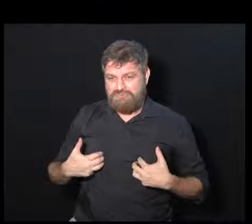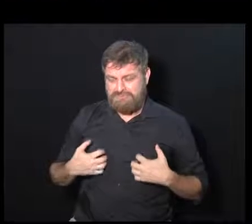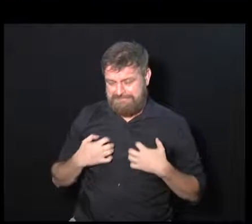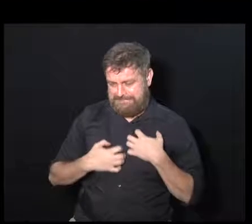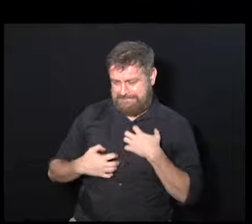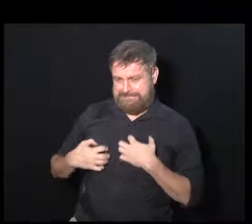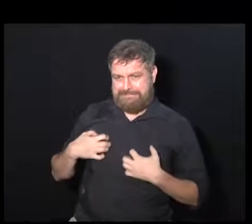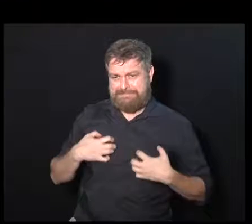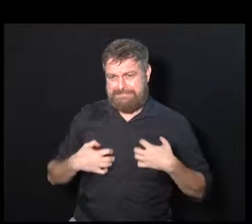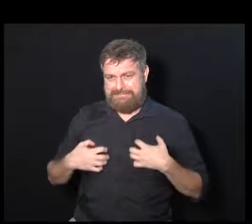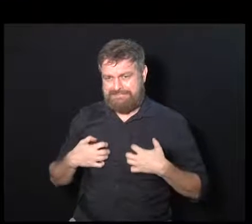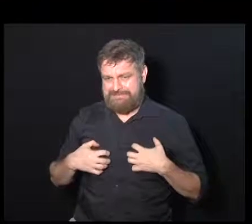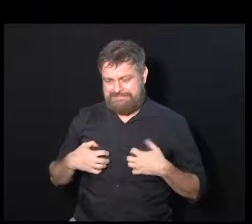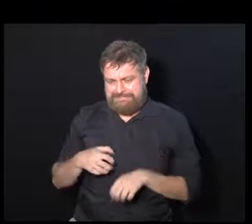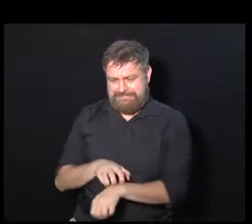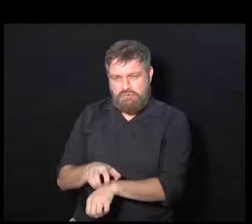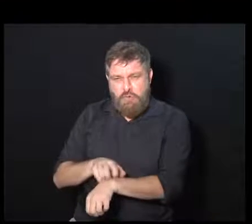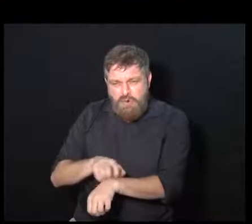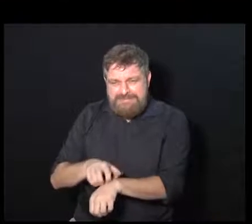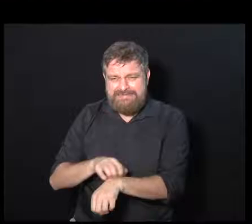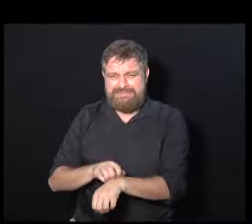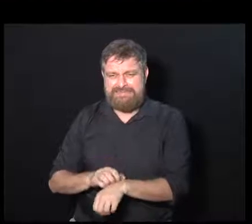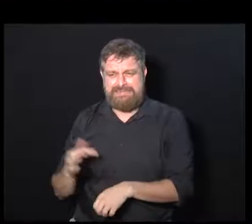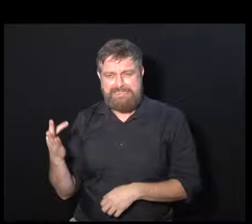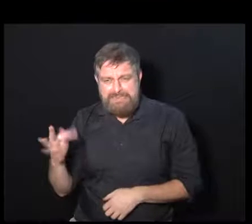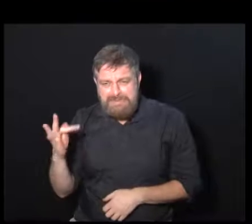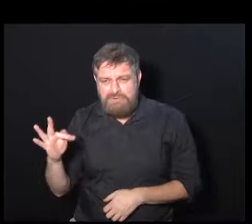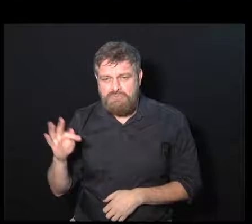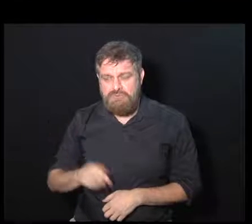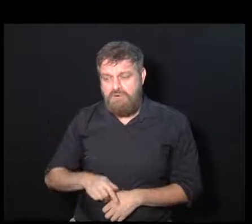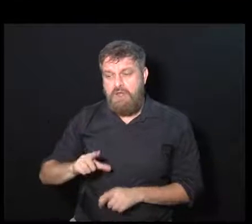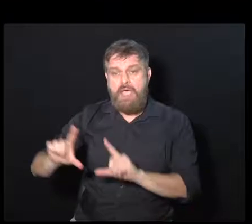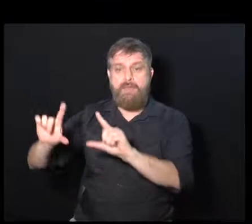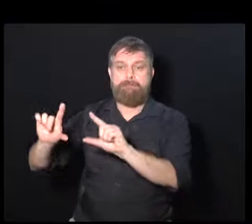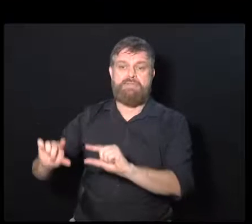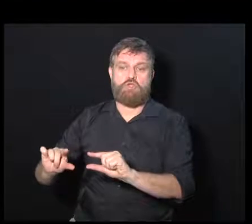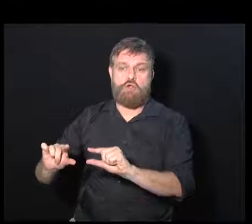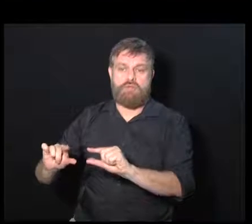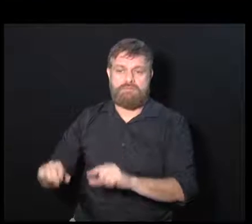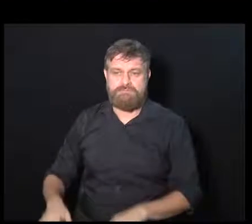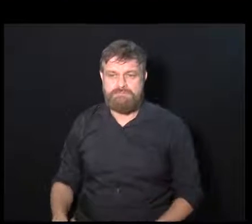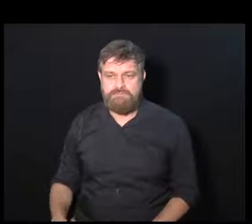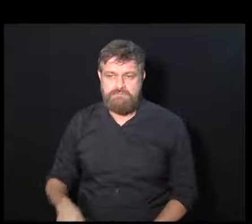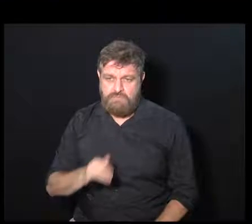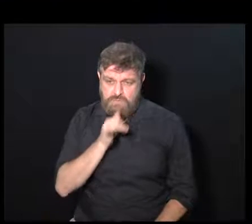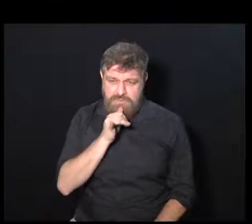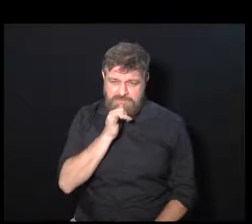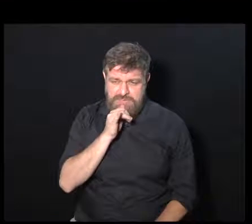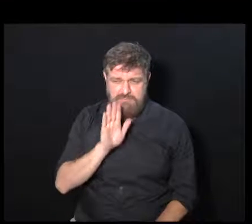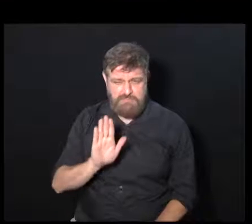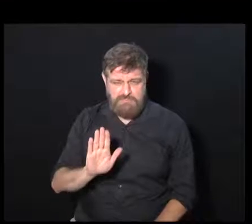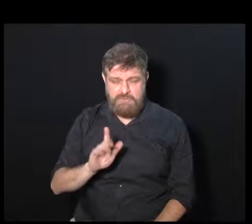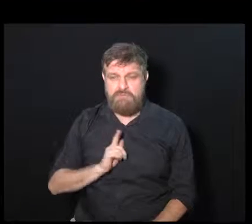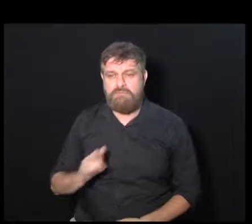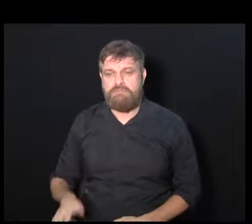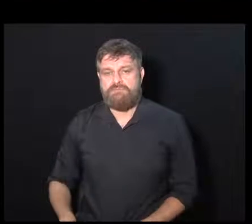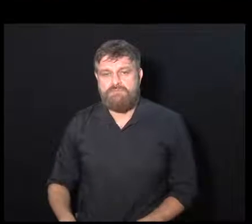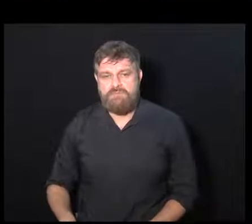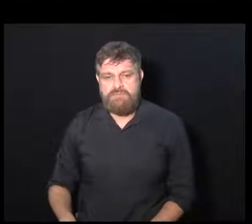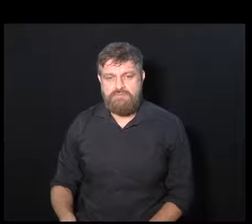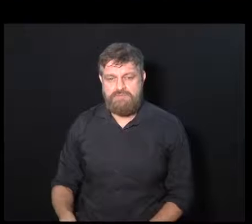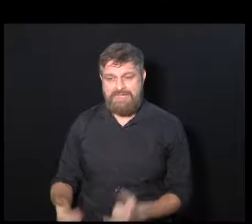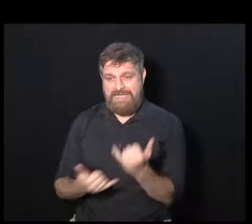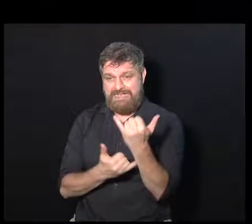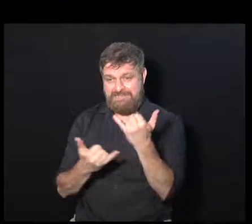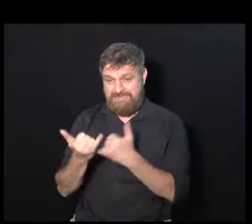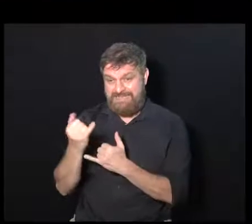é muito menor quando utiliza as plantas medicinais. Eu vou dar um exemplo. Por exemplo, a espinheira santa,